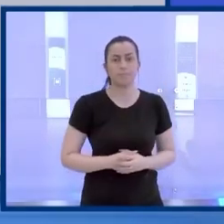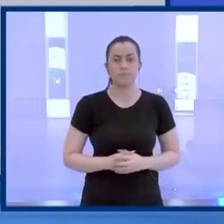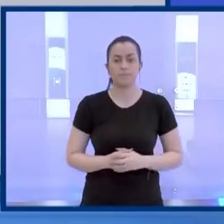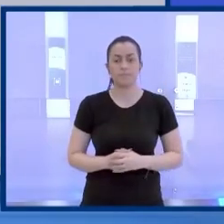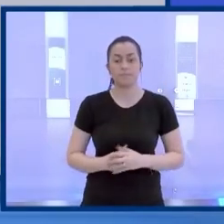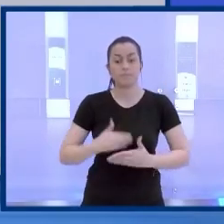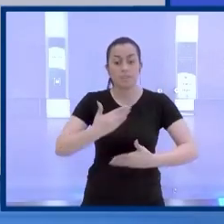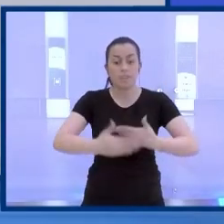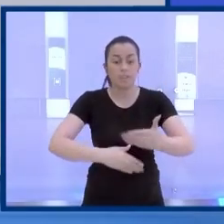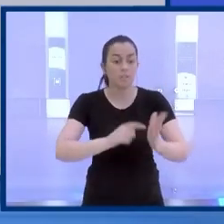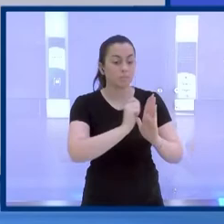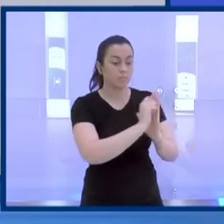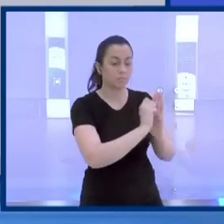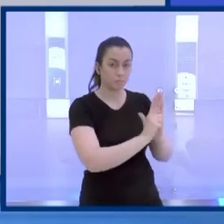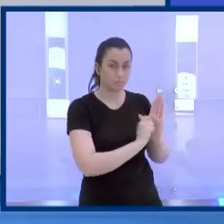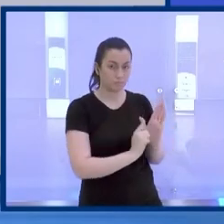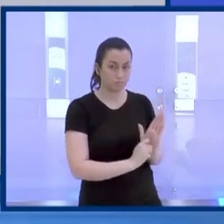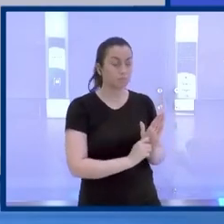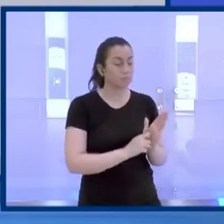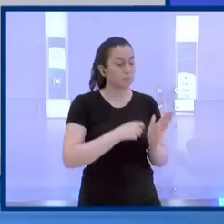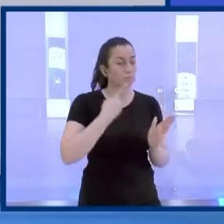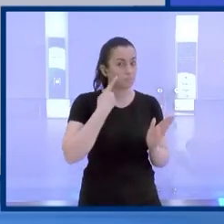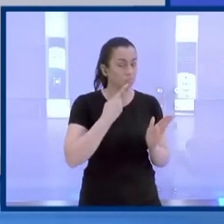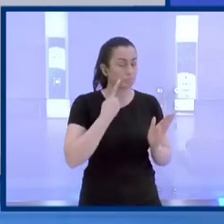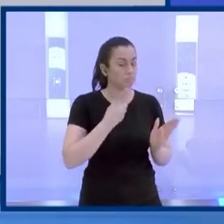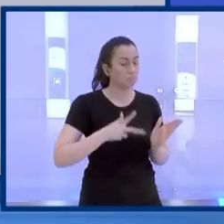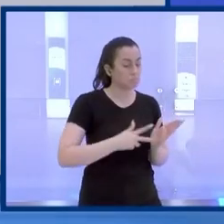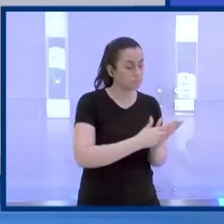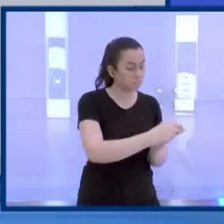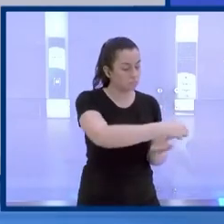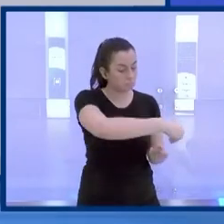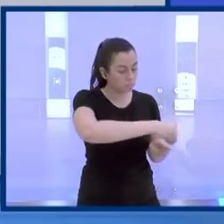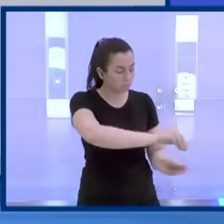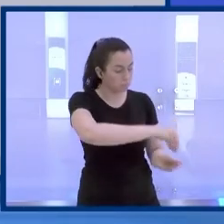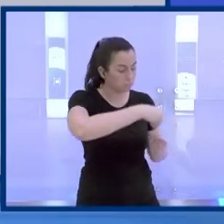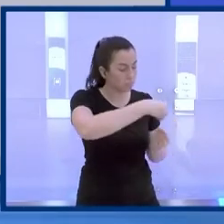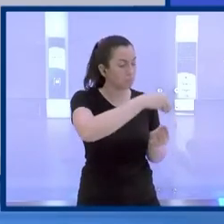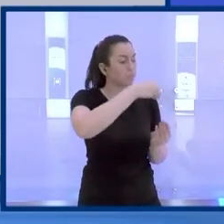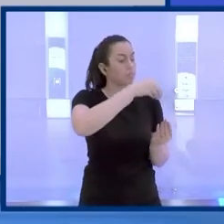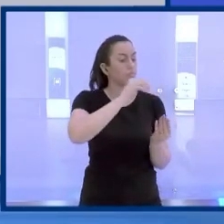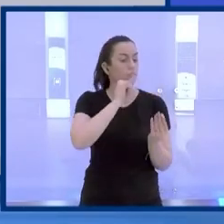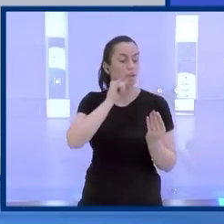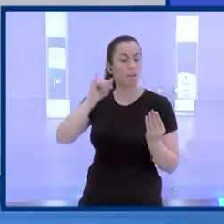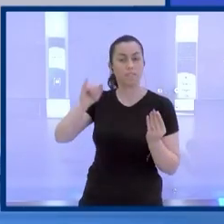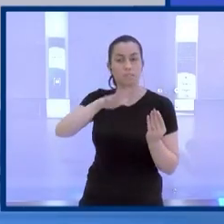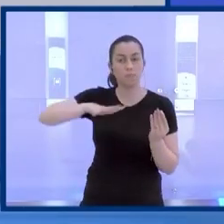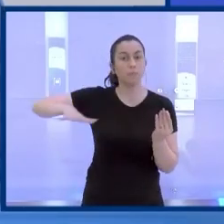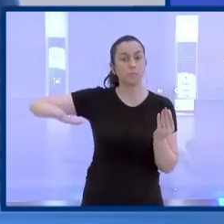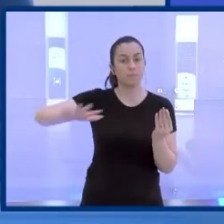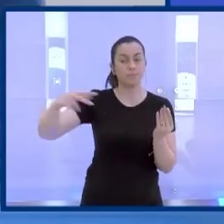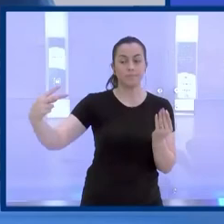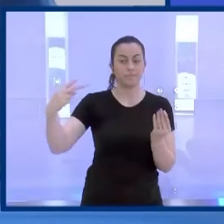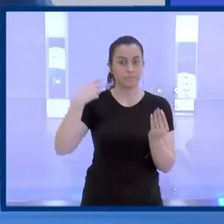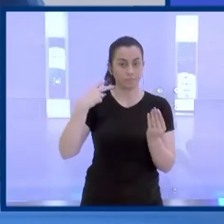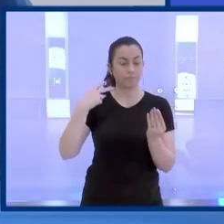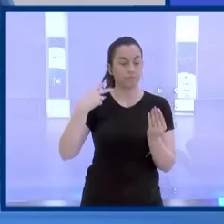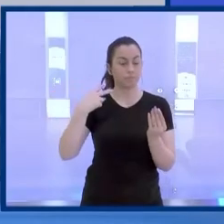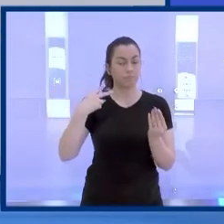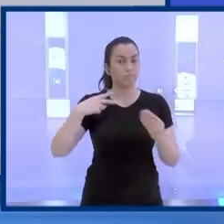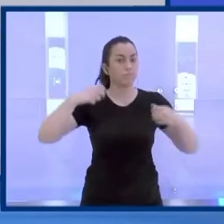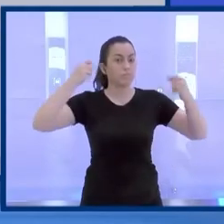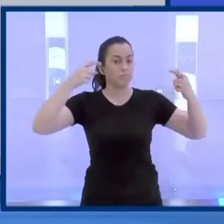Após o recebimento, será realizada a abertura, verificação de propostas válidas e essas serão lidas publicamente e classificadas em